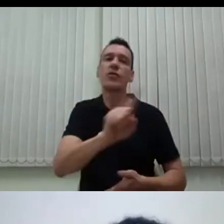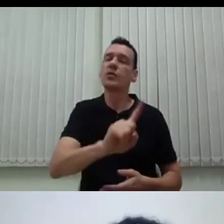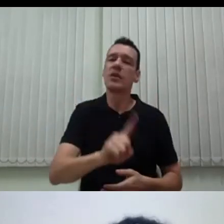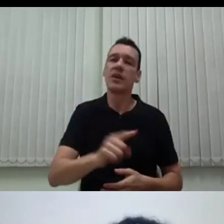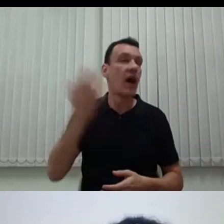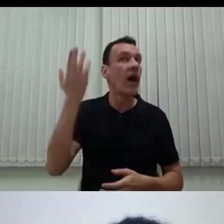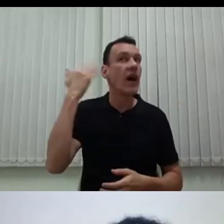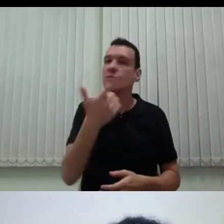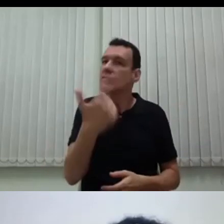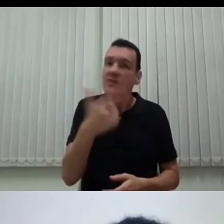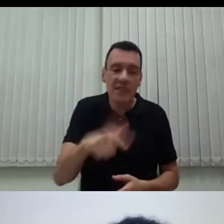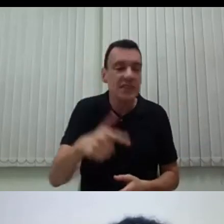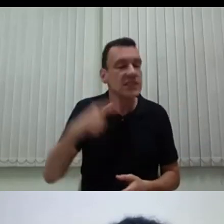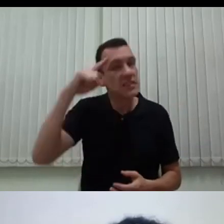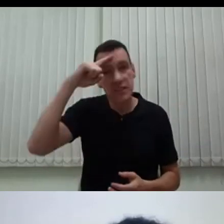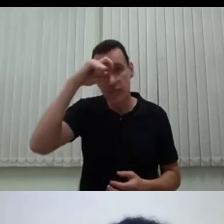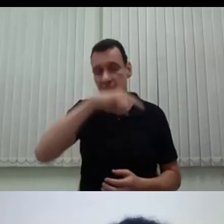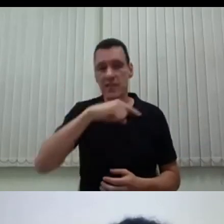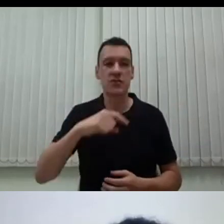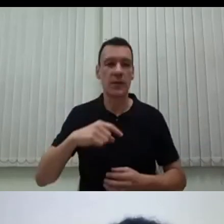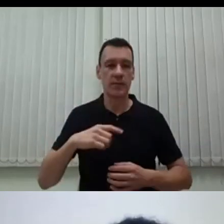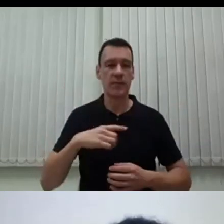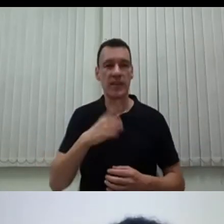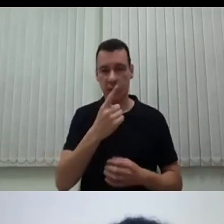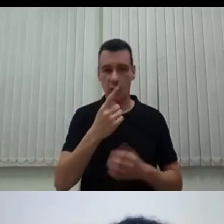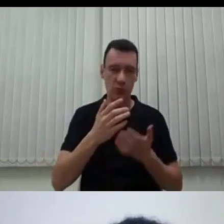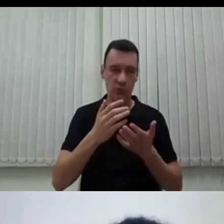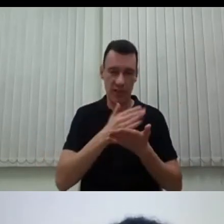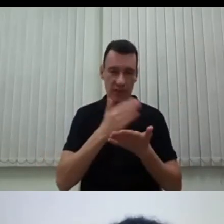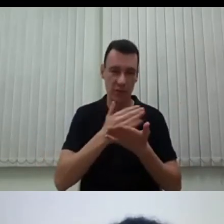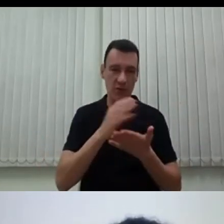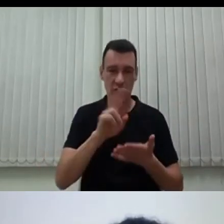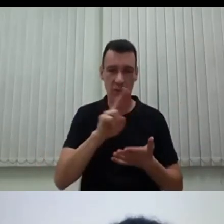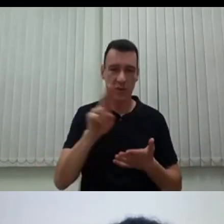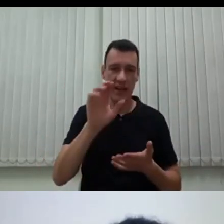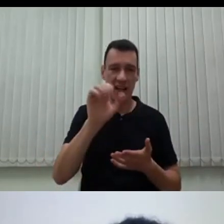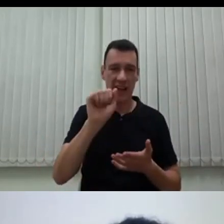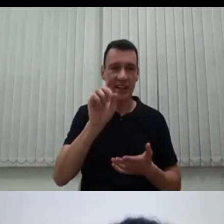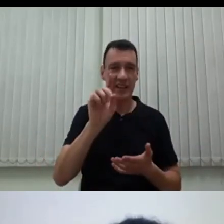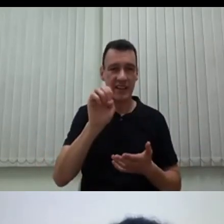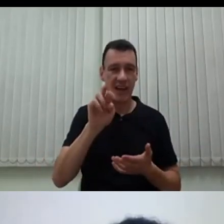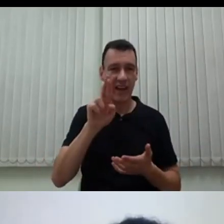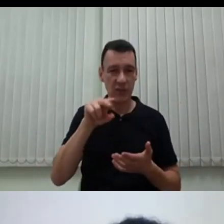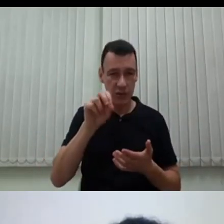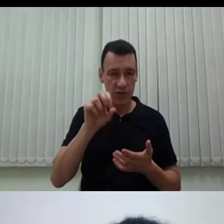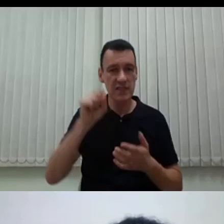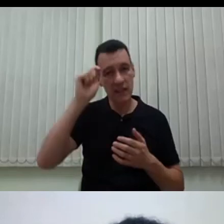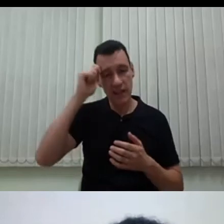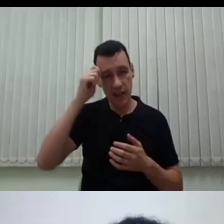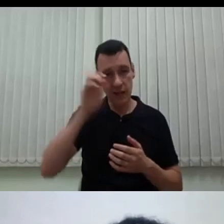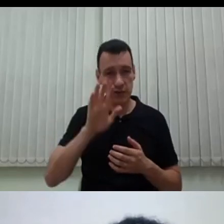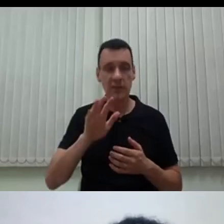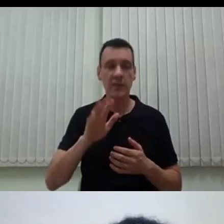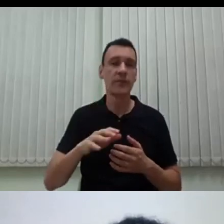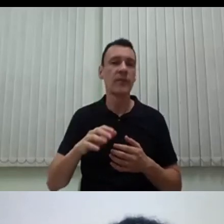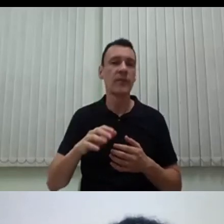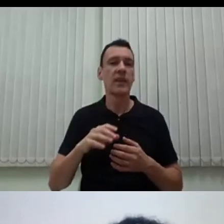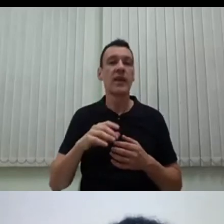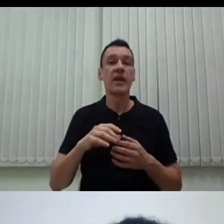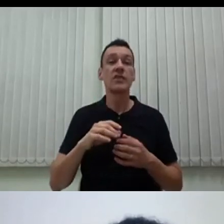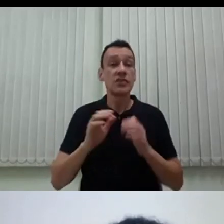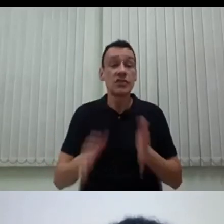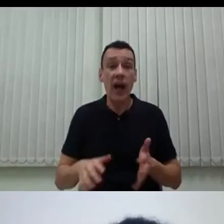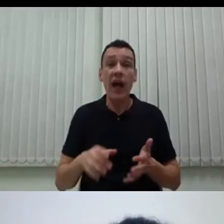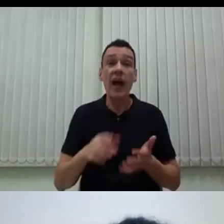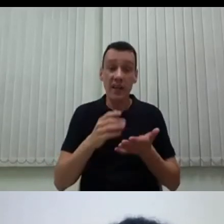Negros, né, do Quilomboje, que existe há 42 anos, né,